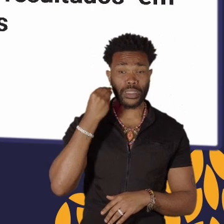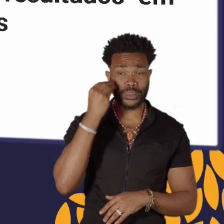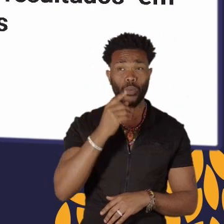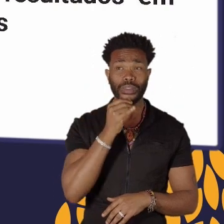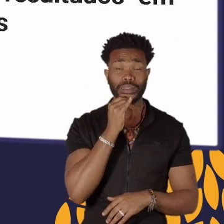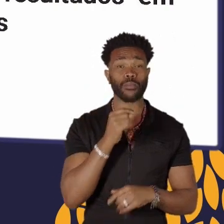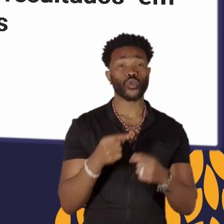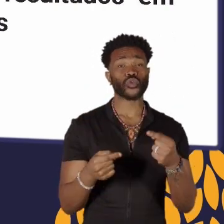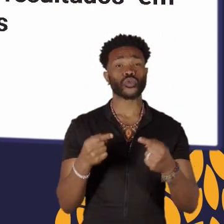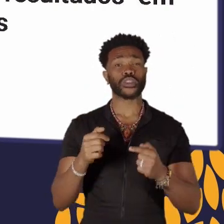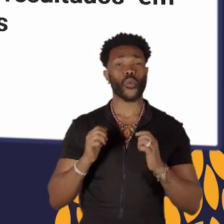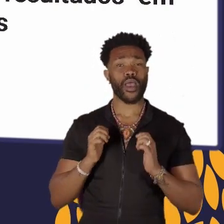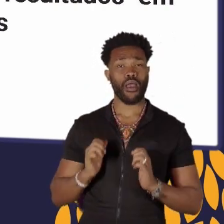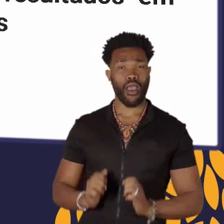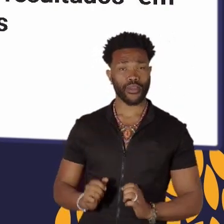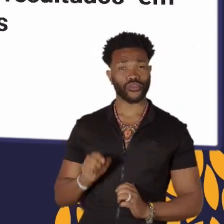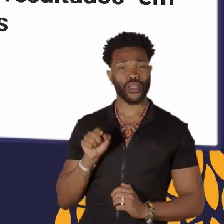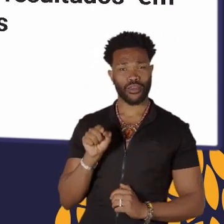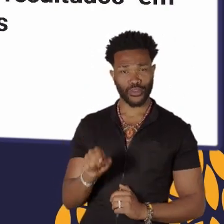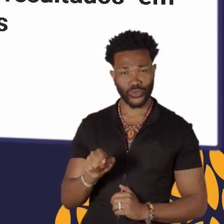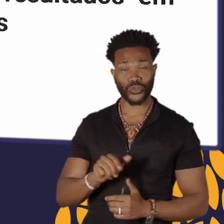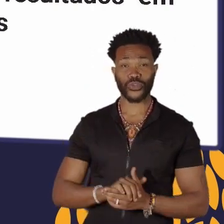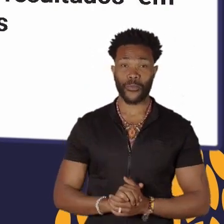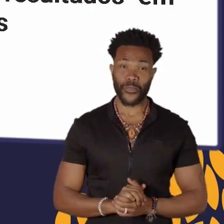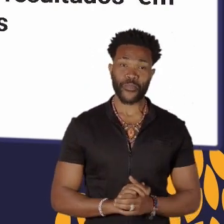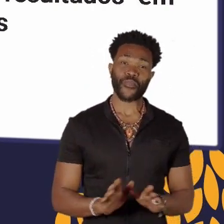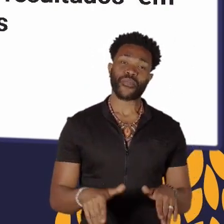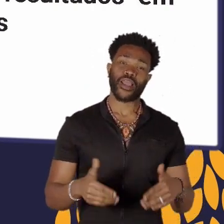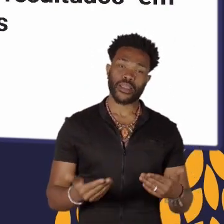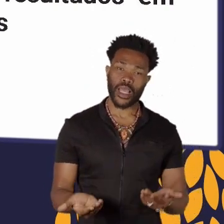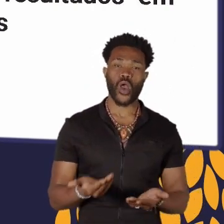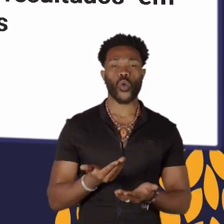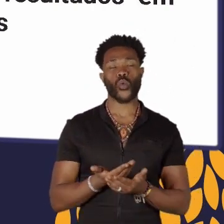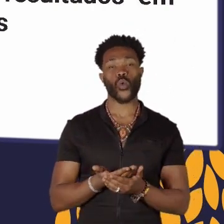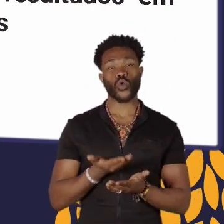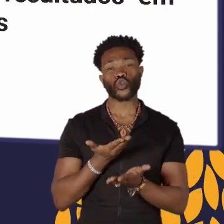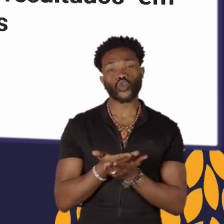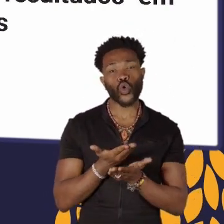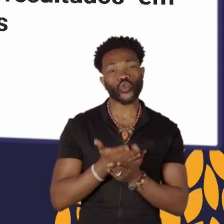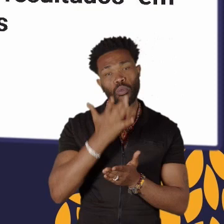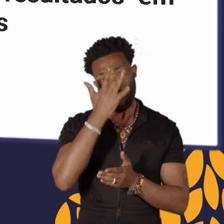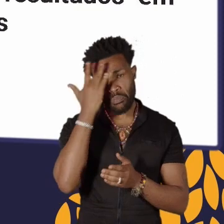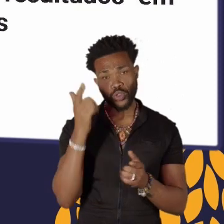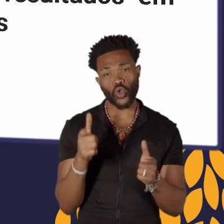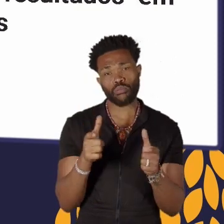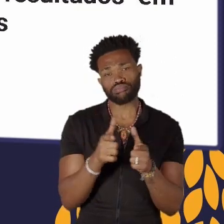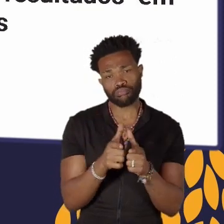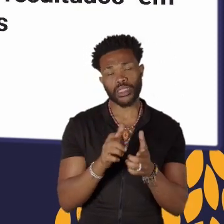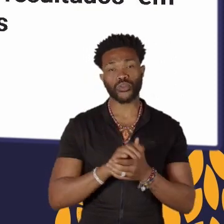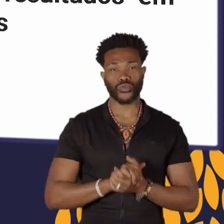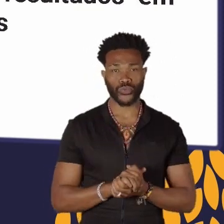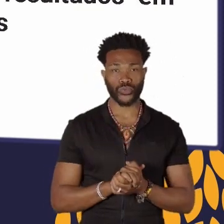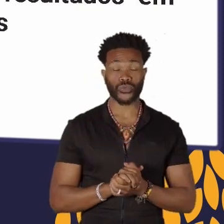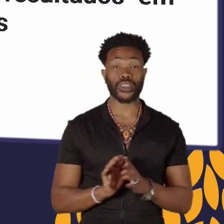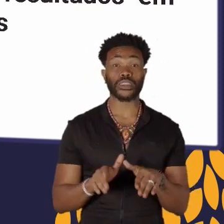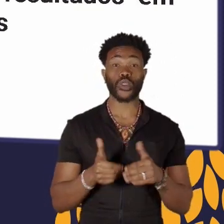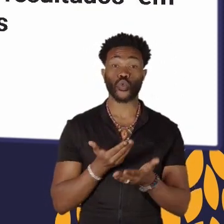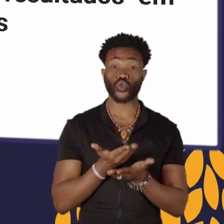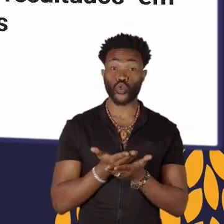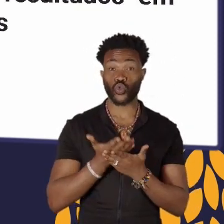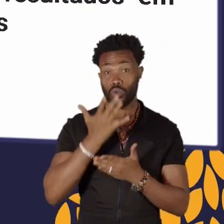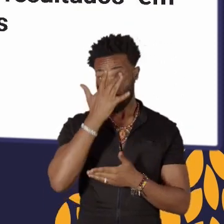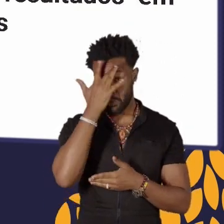discussão ética com relação a isso. E aí, então, você vai ter que fazer um estudo com menos pessoas. Né? No entanto, os estudos com